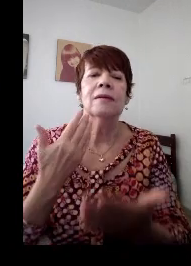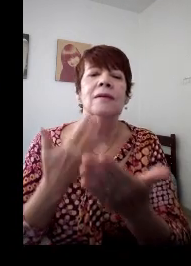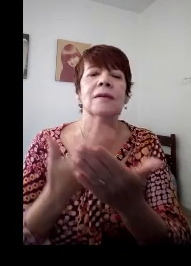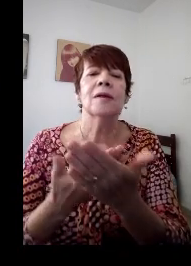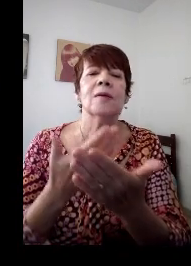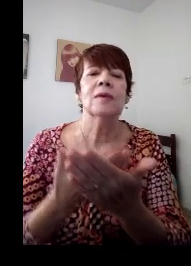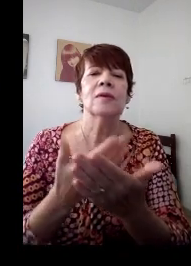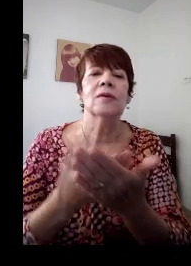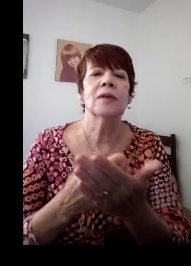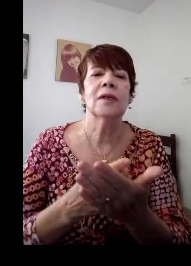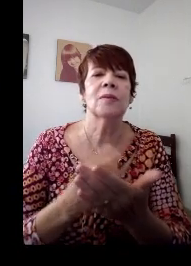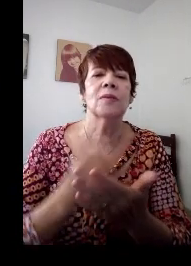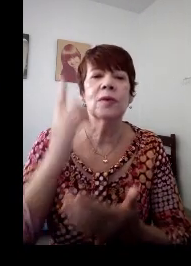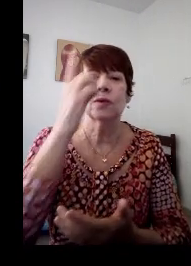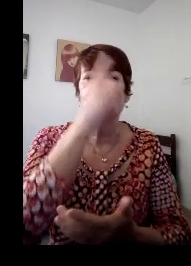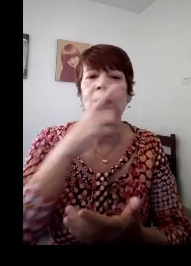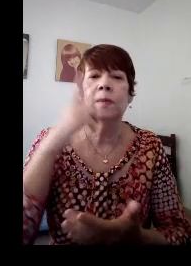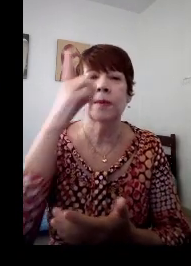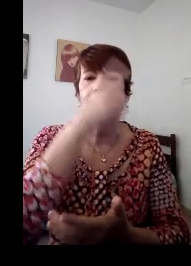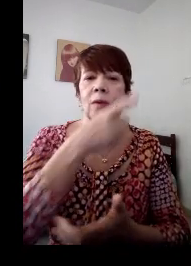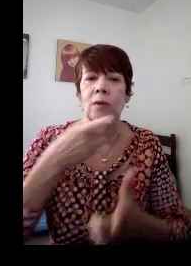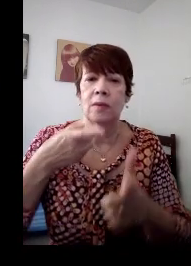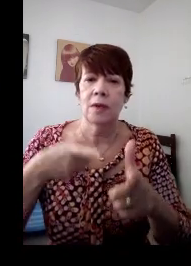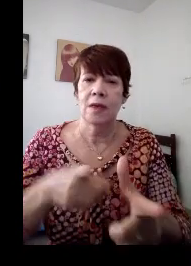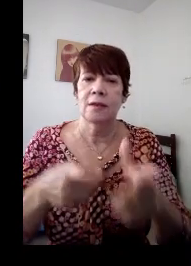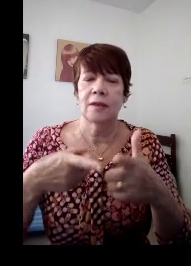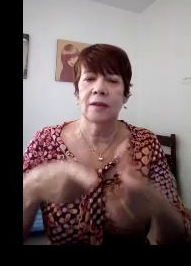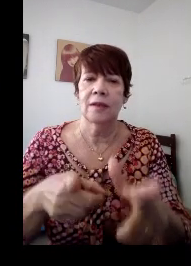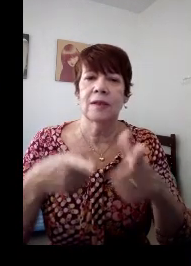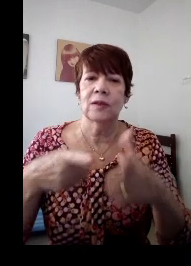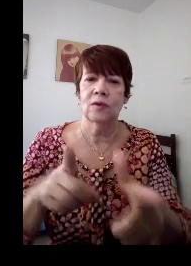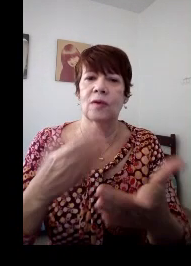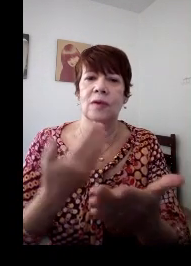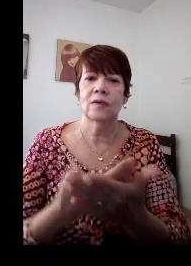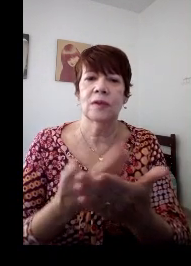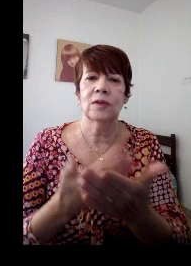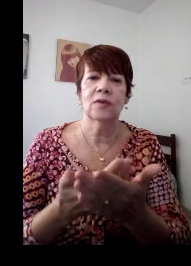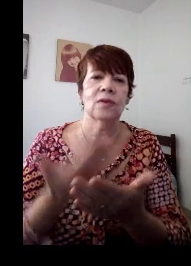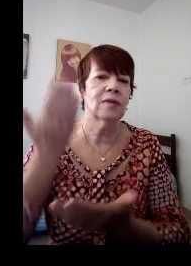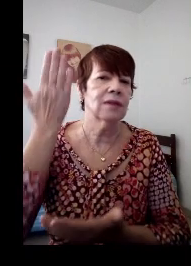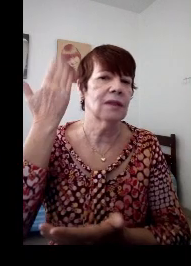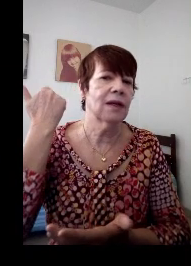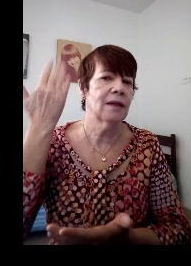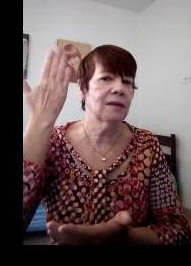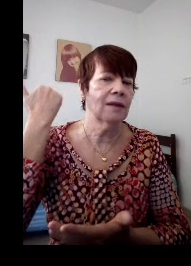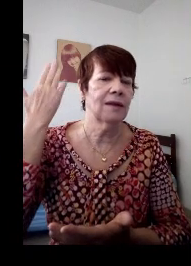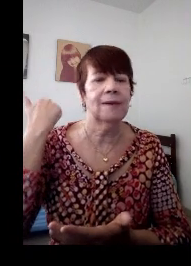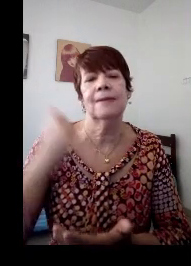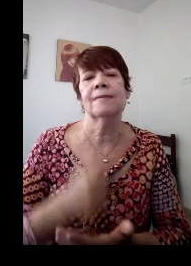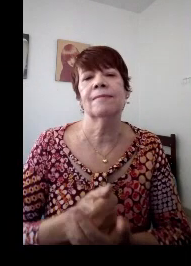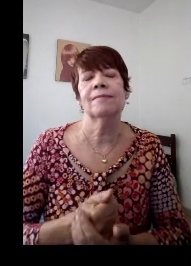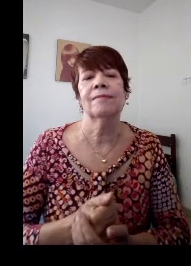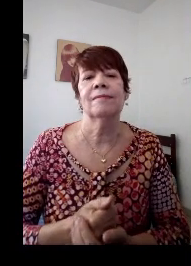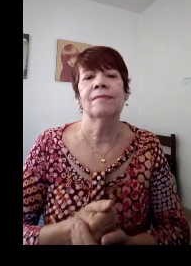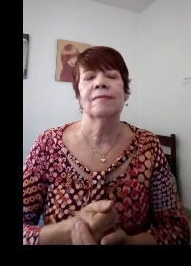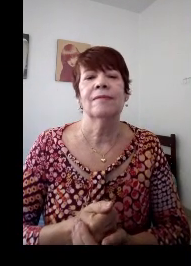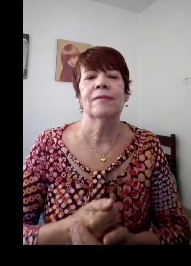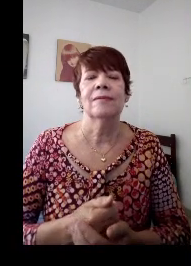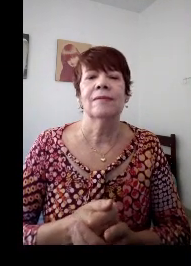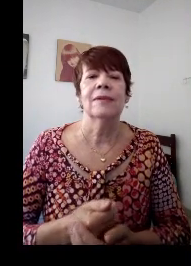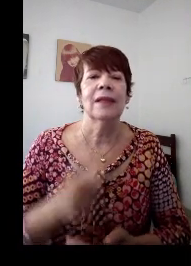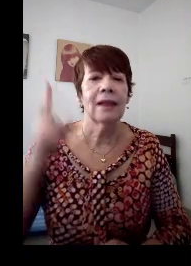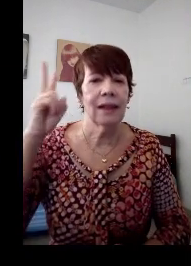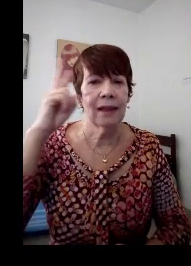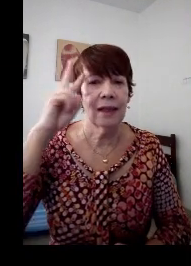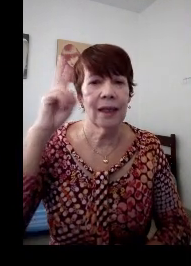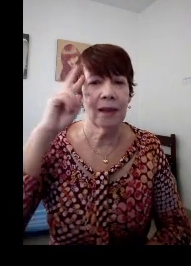aulas anteriores, né? Nós falamos nas aulas anteriores, inclusive, sobre a